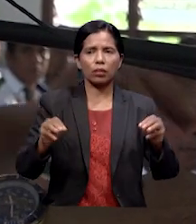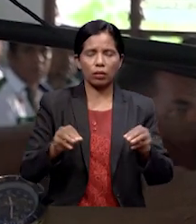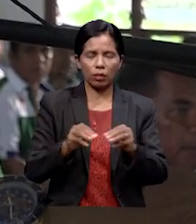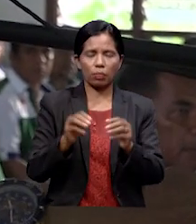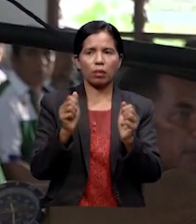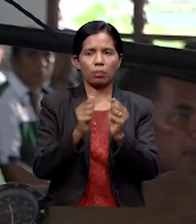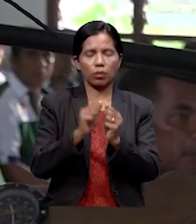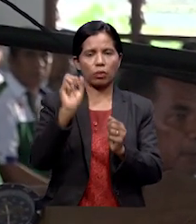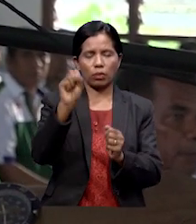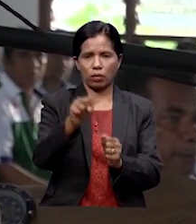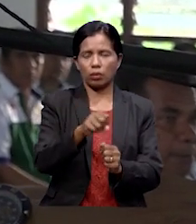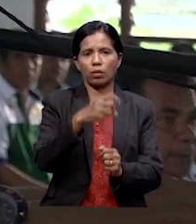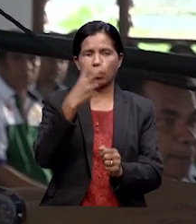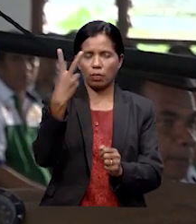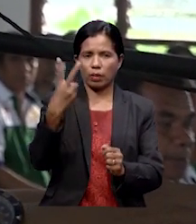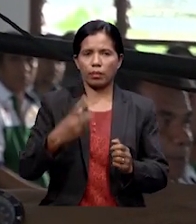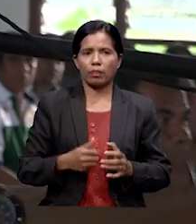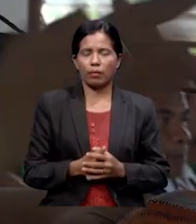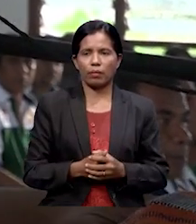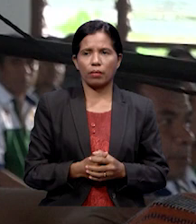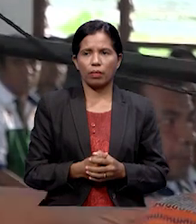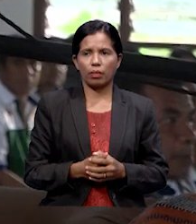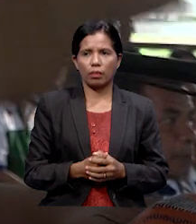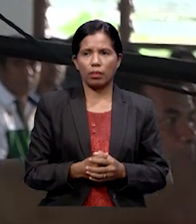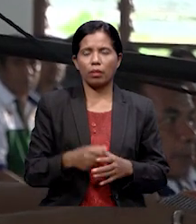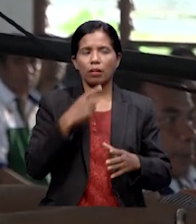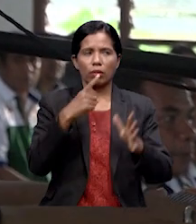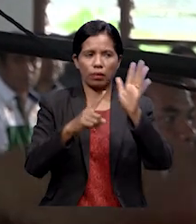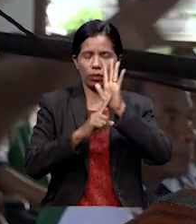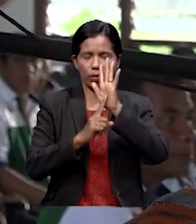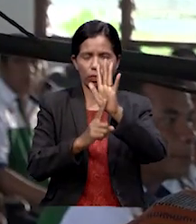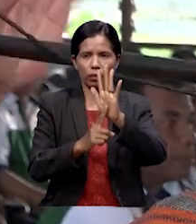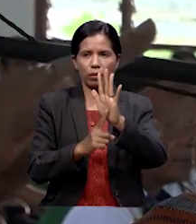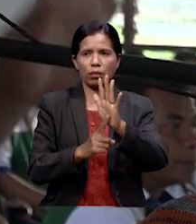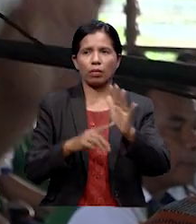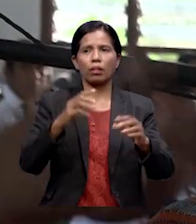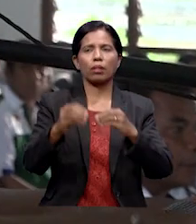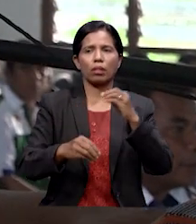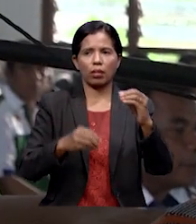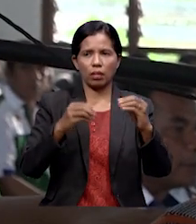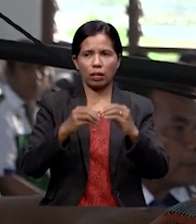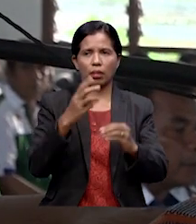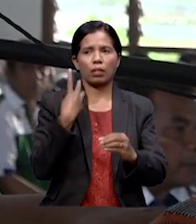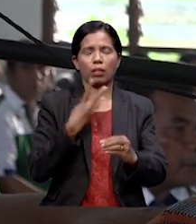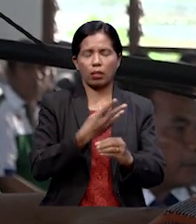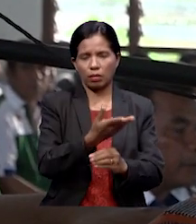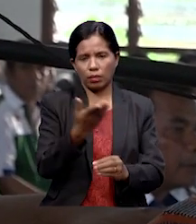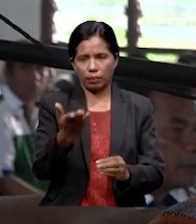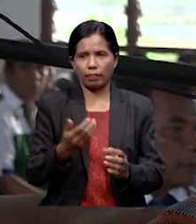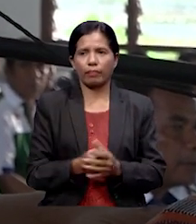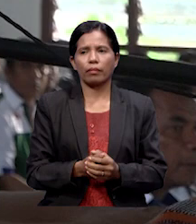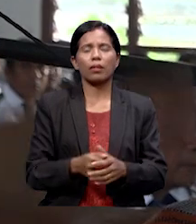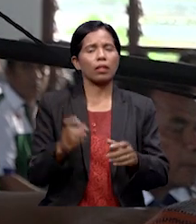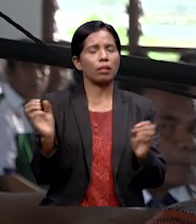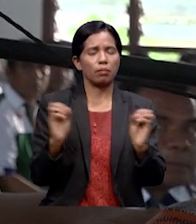Rua, Tiraí, atua tudo de cada mês que me renovo, e minha